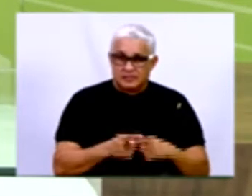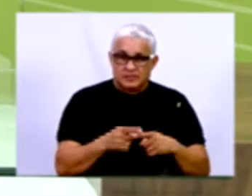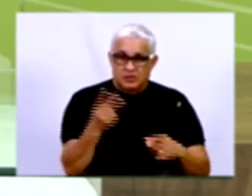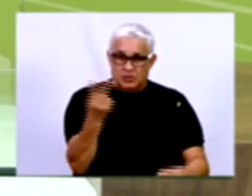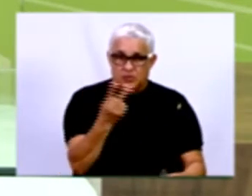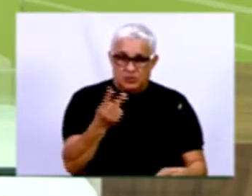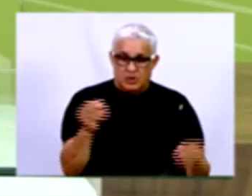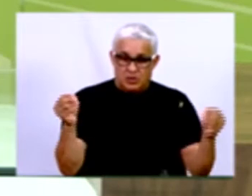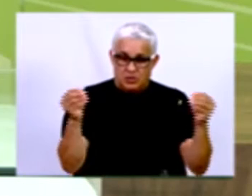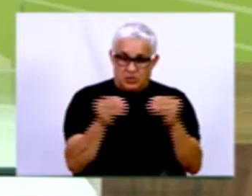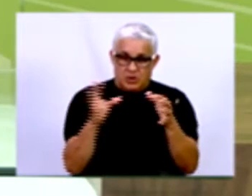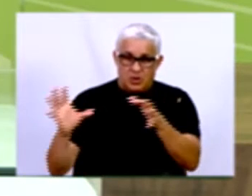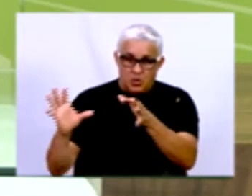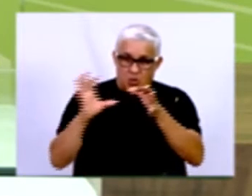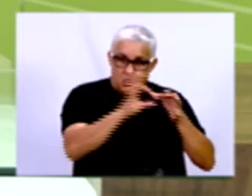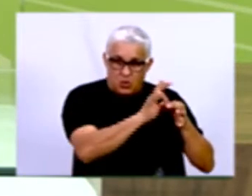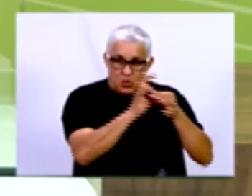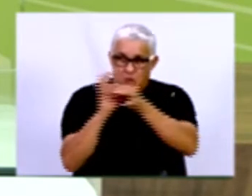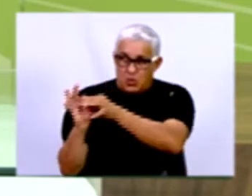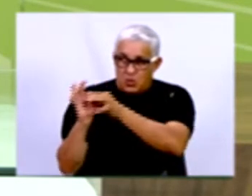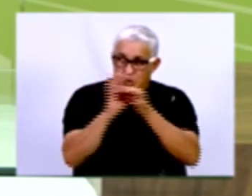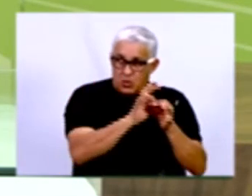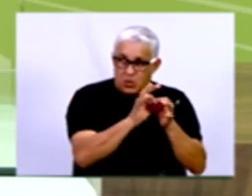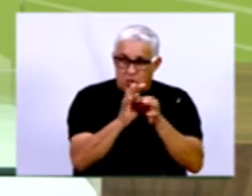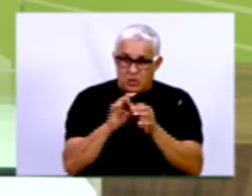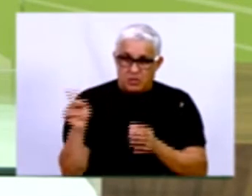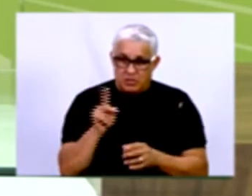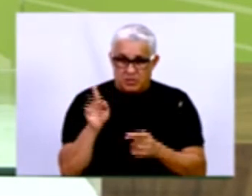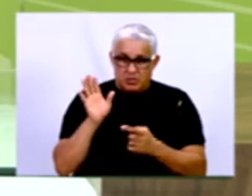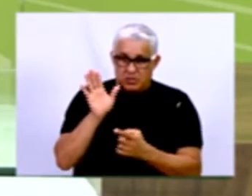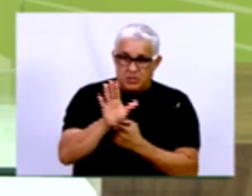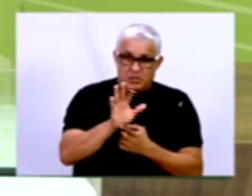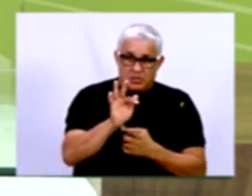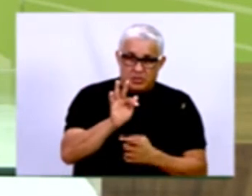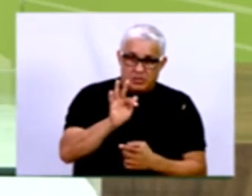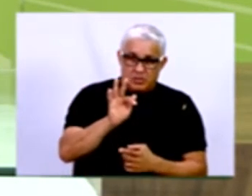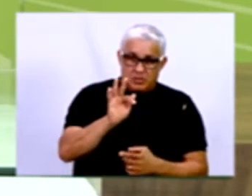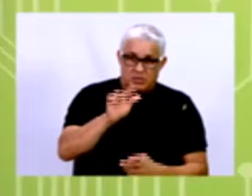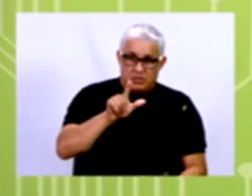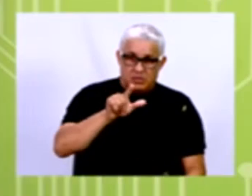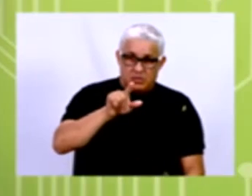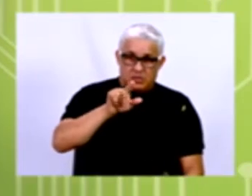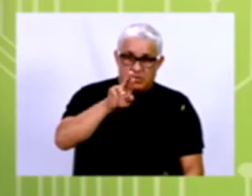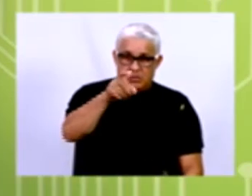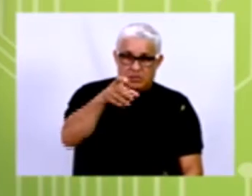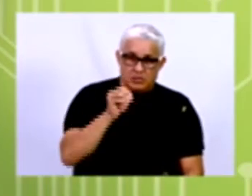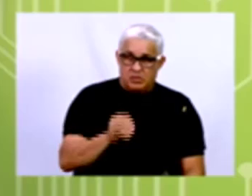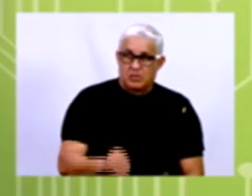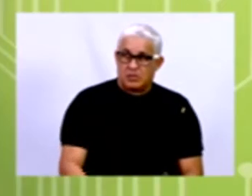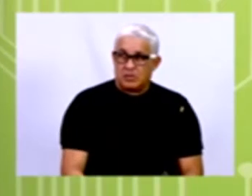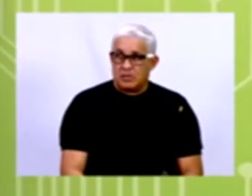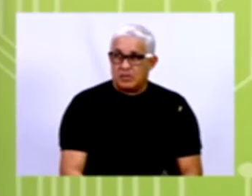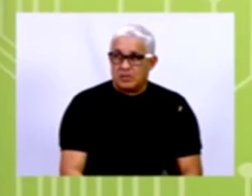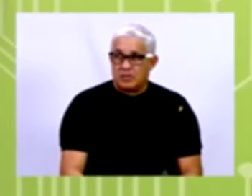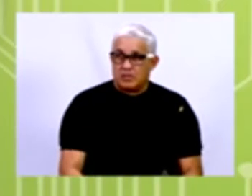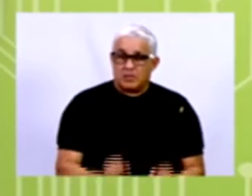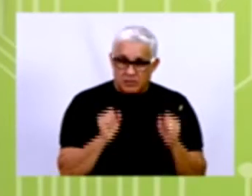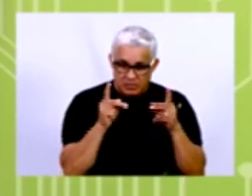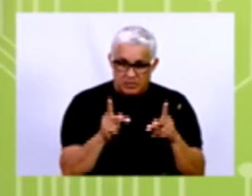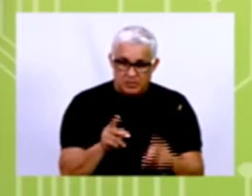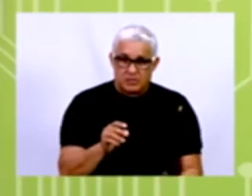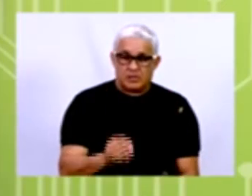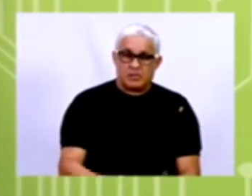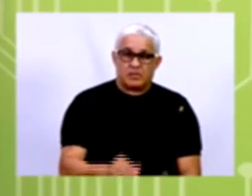estão completamente ligadas, como o professor demonstrou pelo fluxo circular. Ok. Pois bem, o fluxo